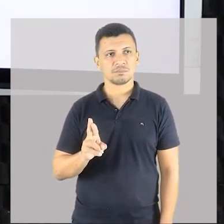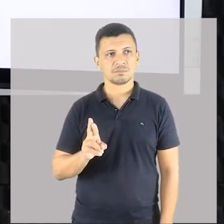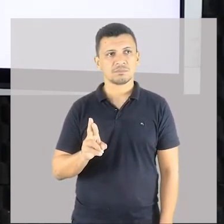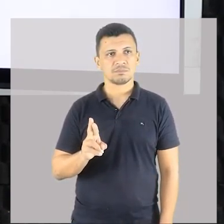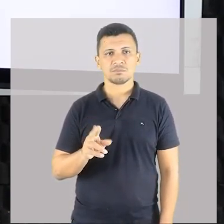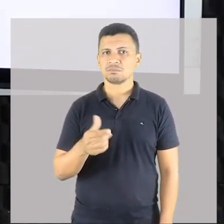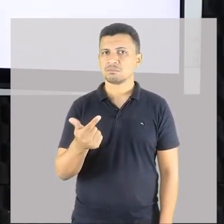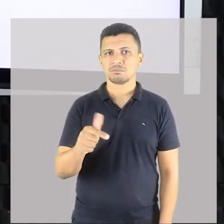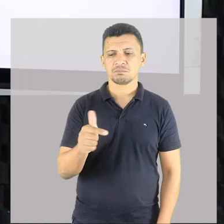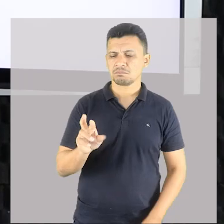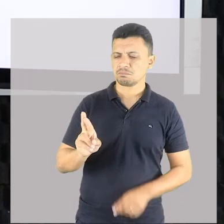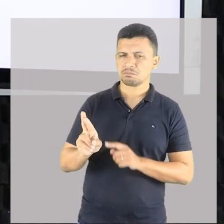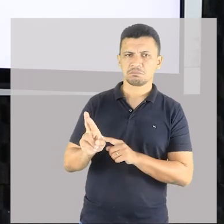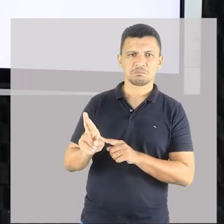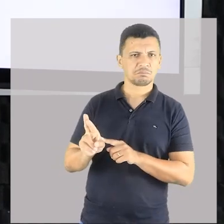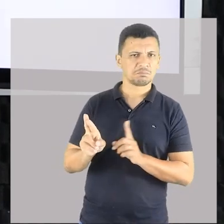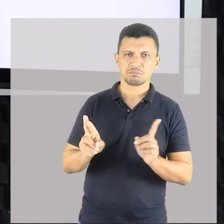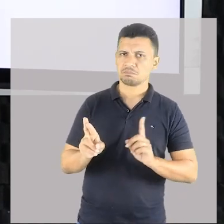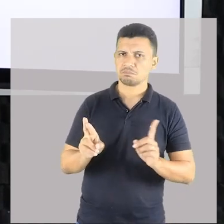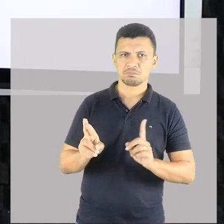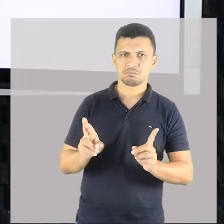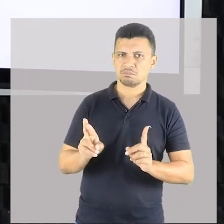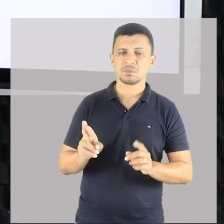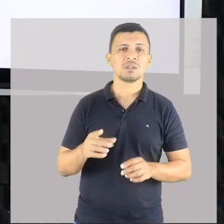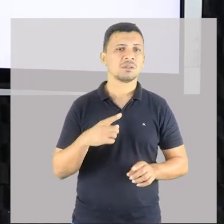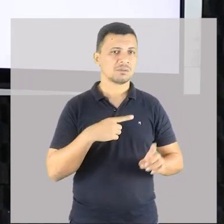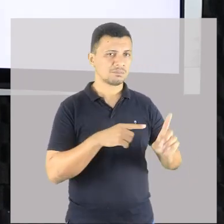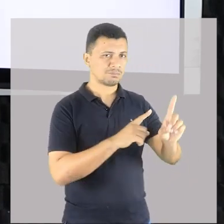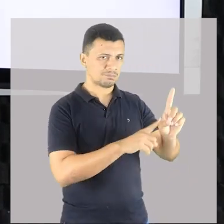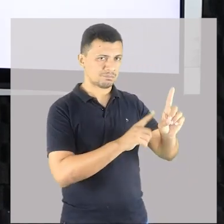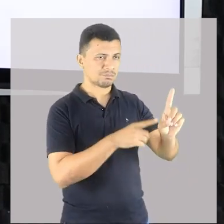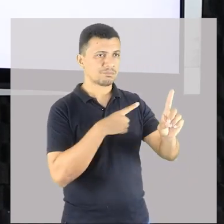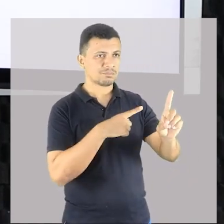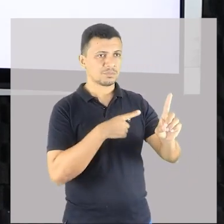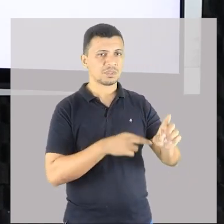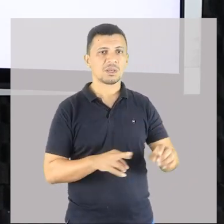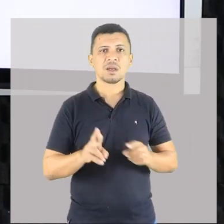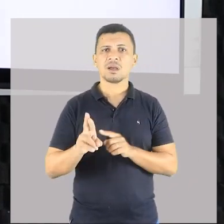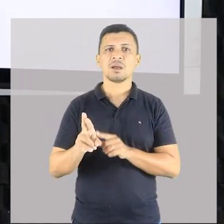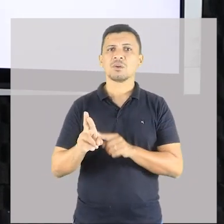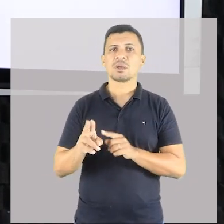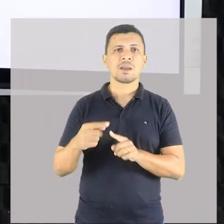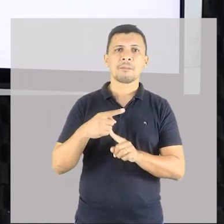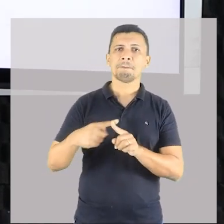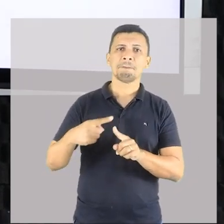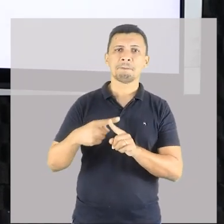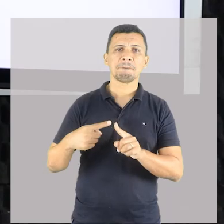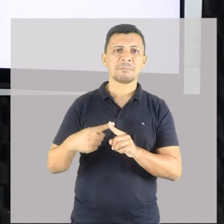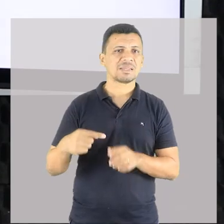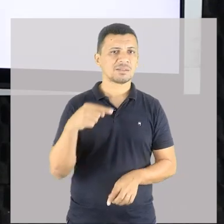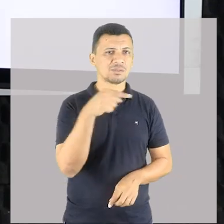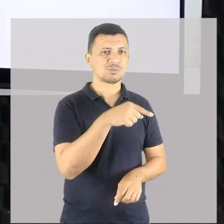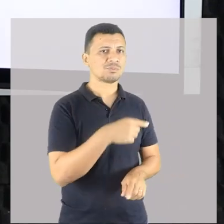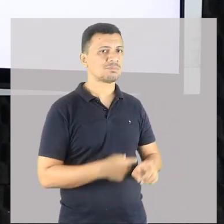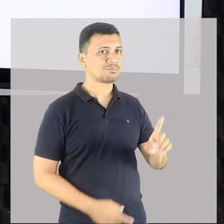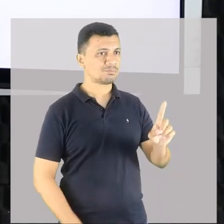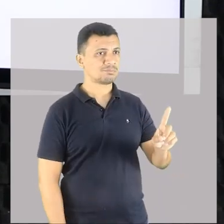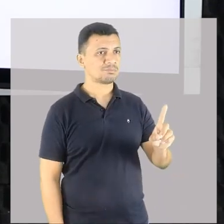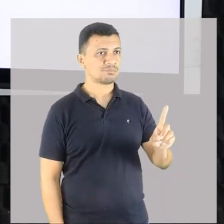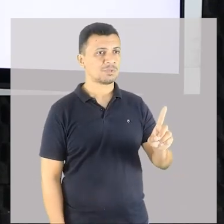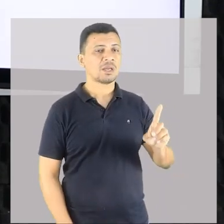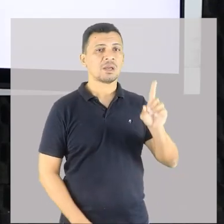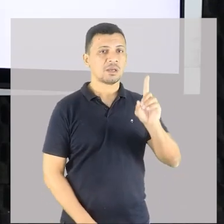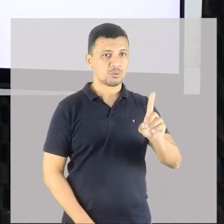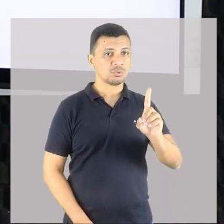Ele não deu o raio, ele deu o diâmetro. Poxa, mas a gente sabe que o raio é a metade do diâmetro. É o diâmetro dividido